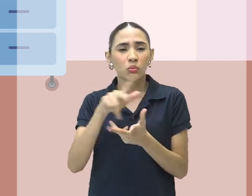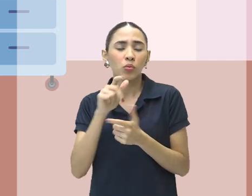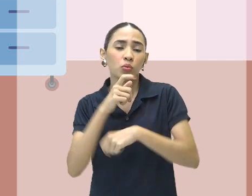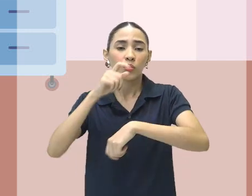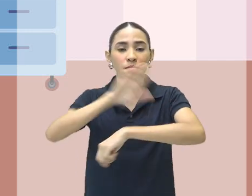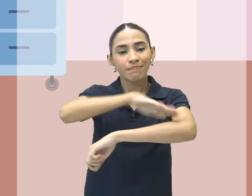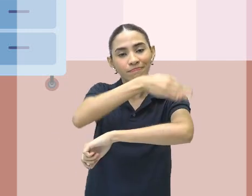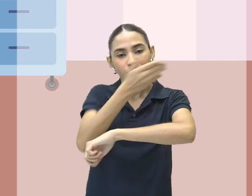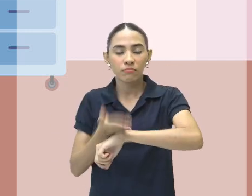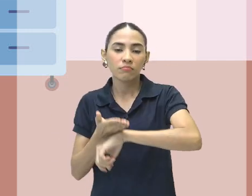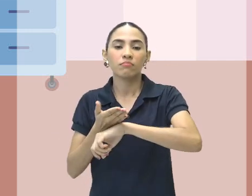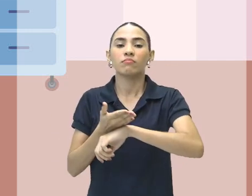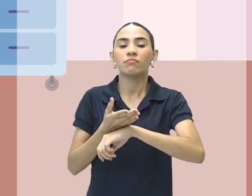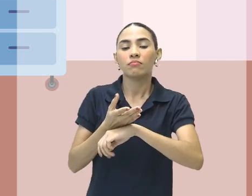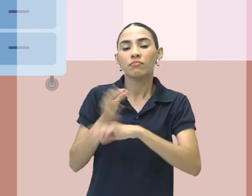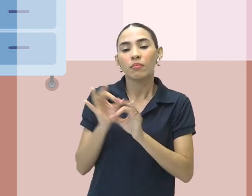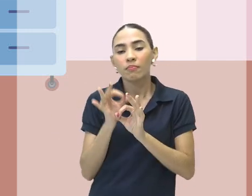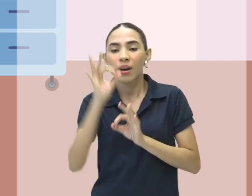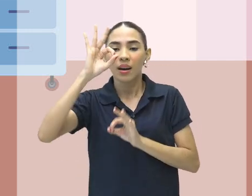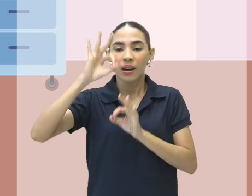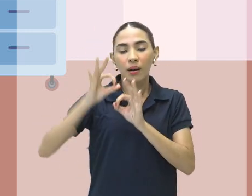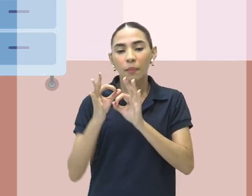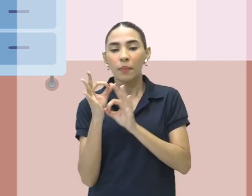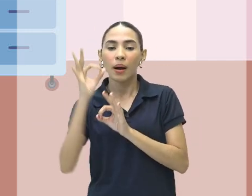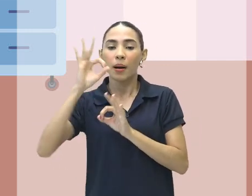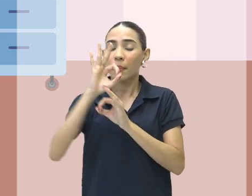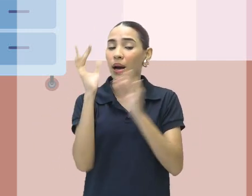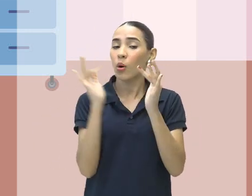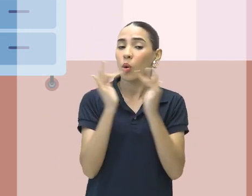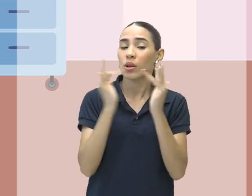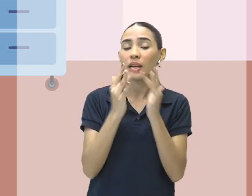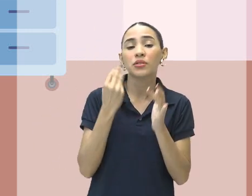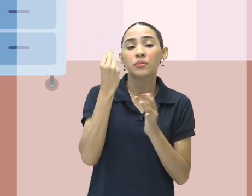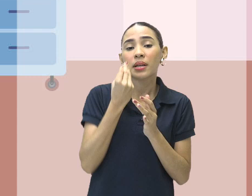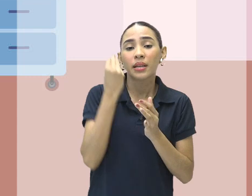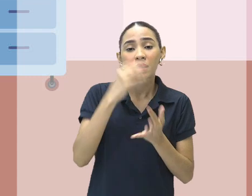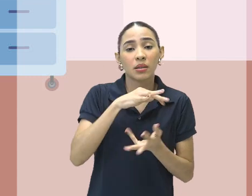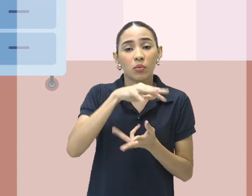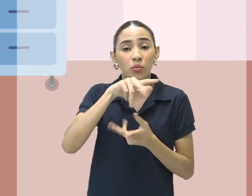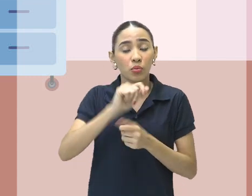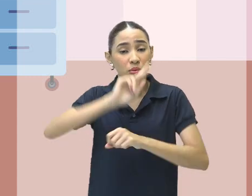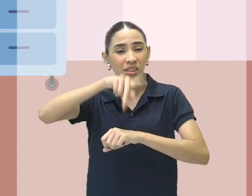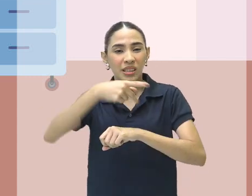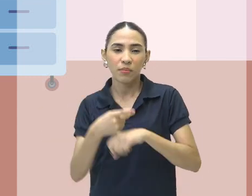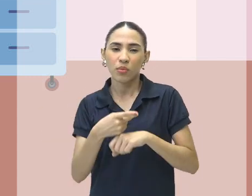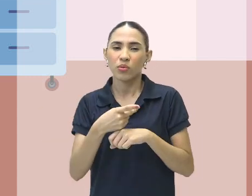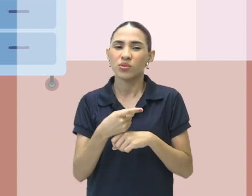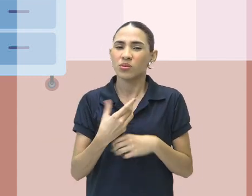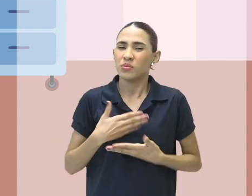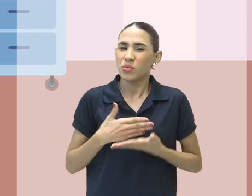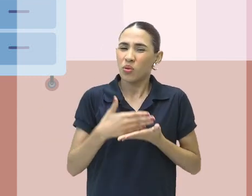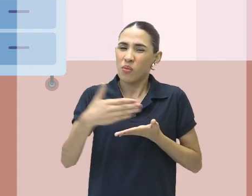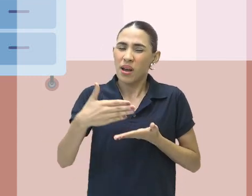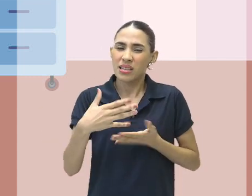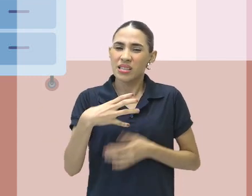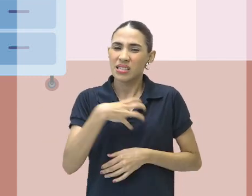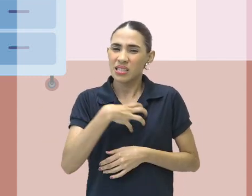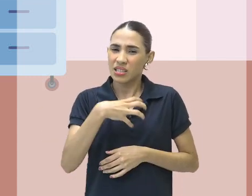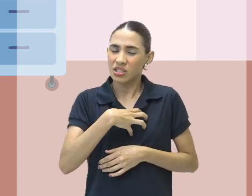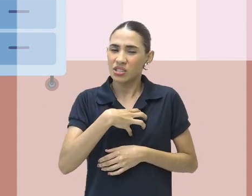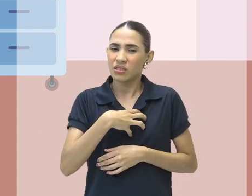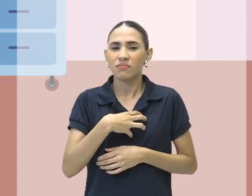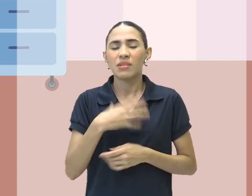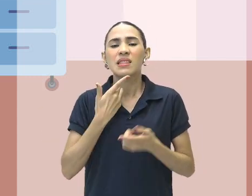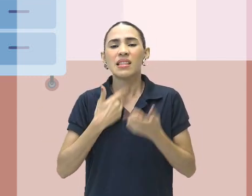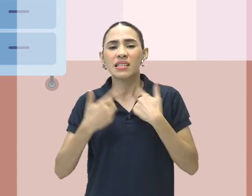tempo dela ali no seu tear em harmonia com o mundo. E aí, num segundo momento, ela passa a sentir uma necessidade, né, de